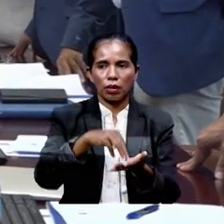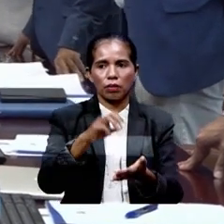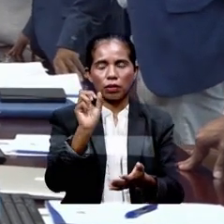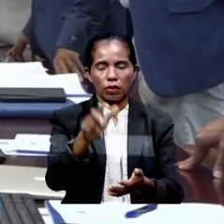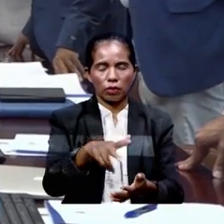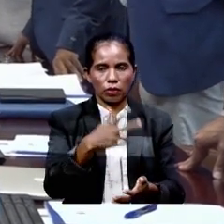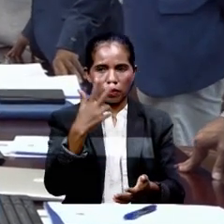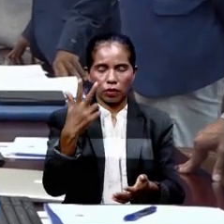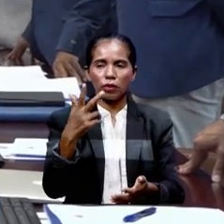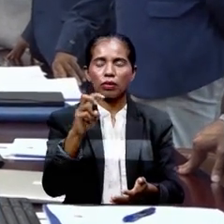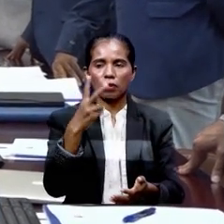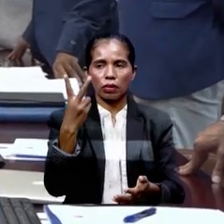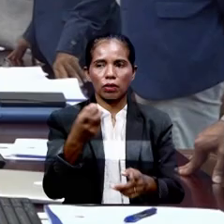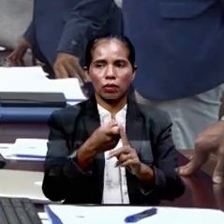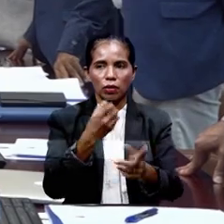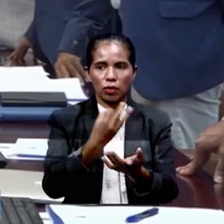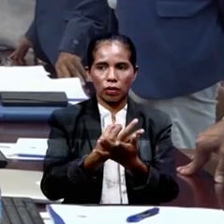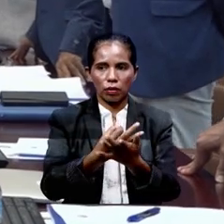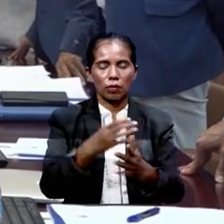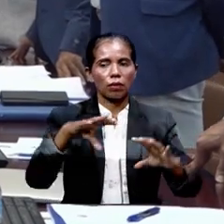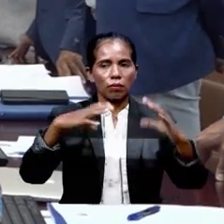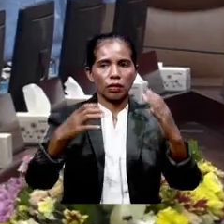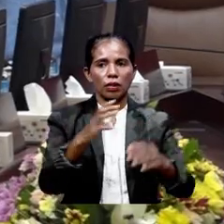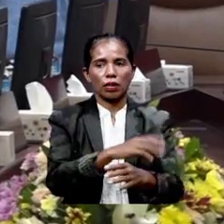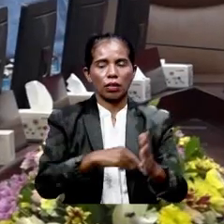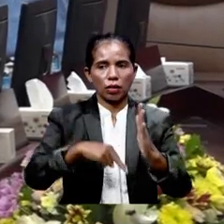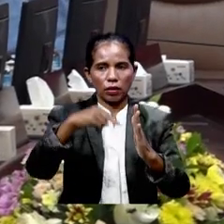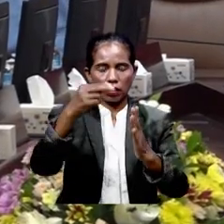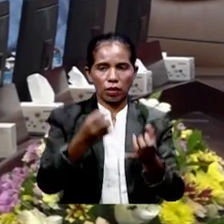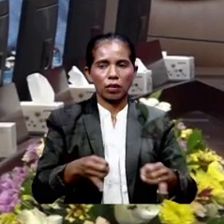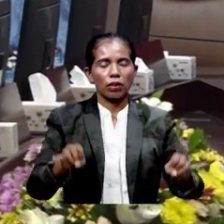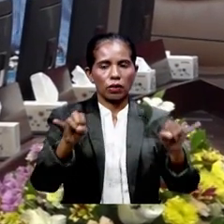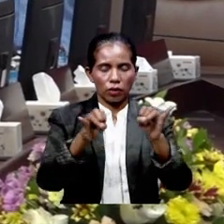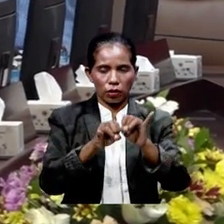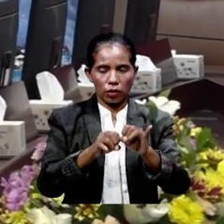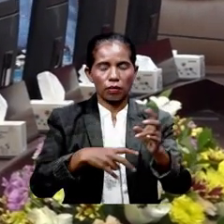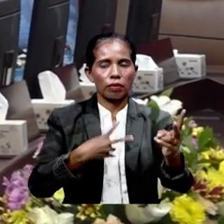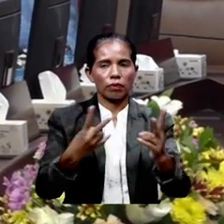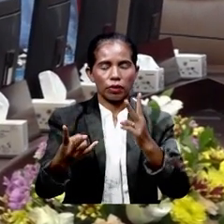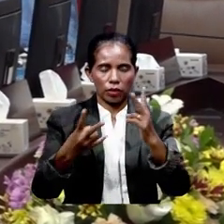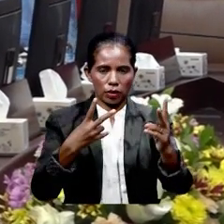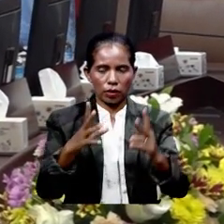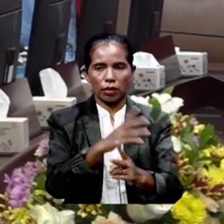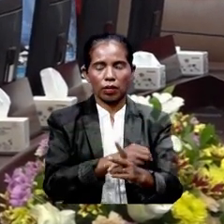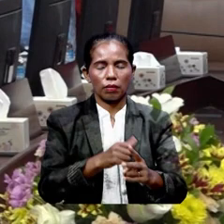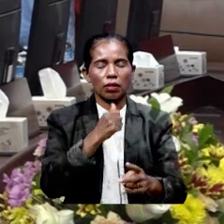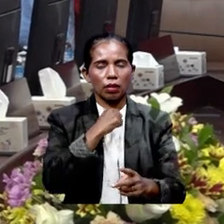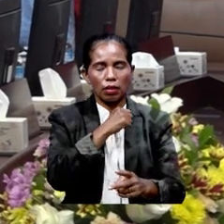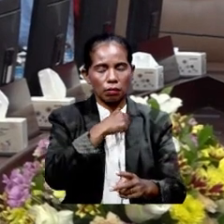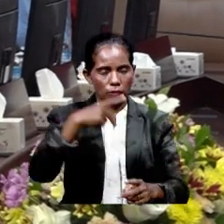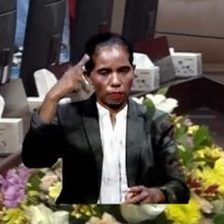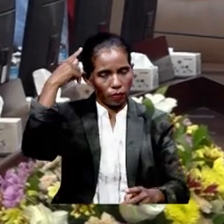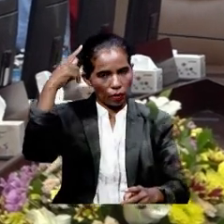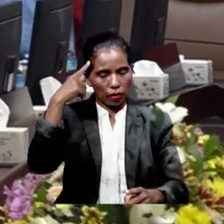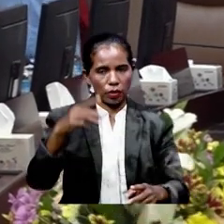rua, o se fundo contingência da Comissão Alto Nível Institucional para visita Sua Santidade Papa Francisco,